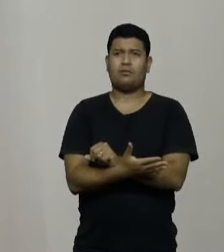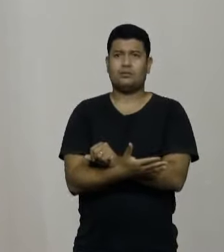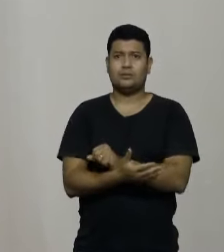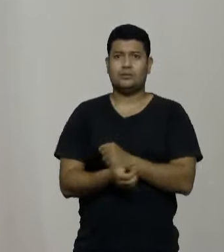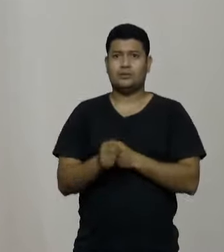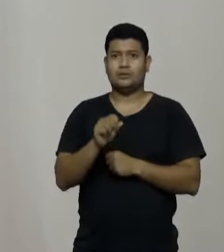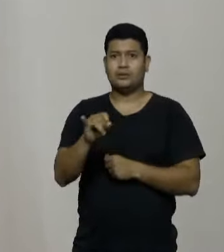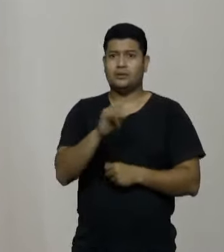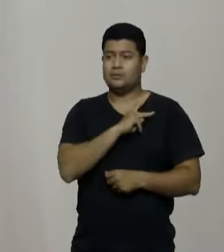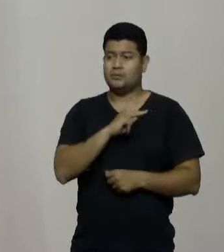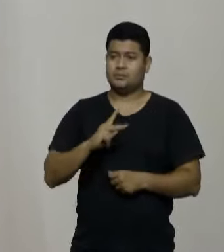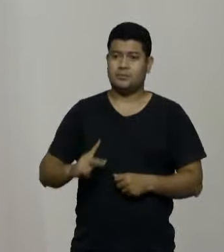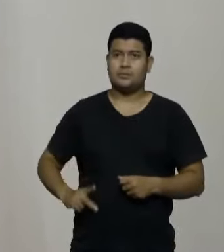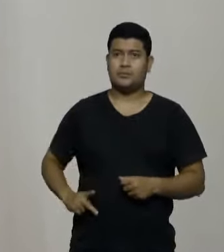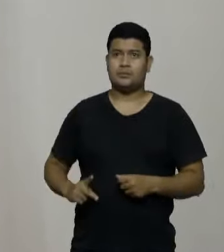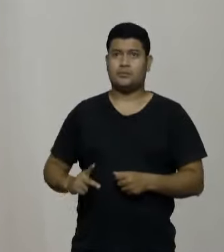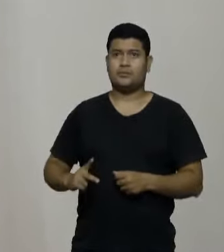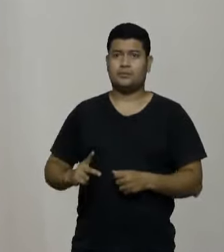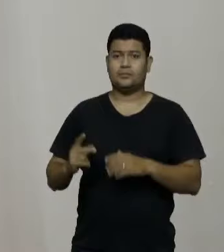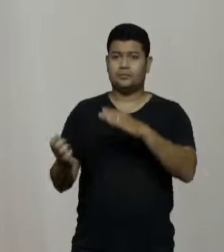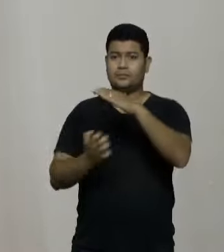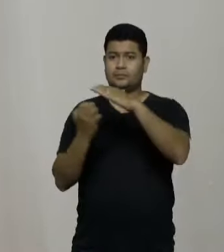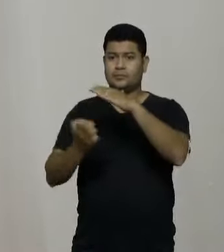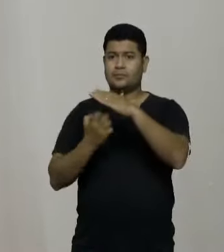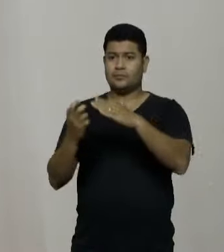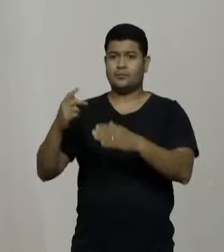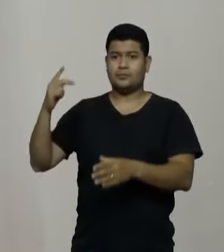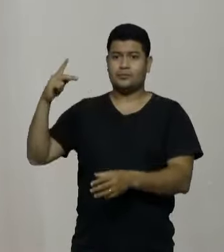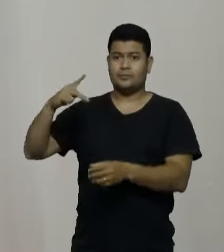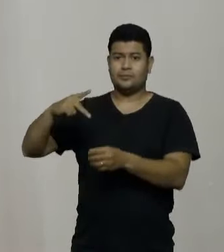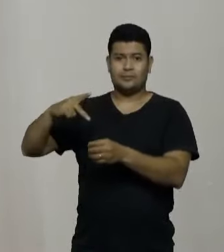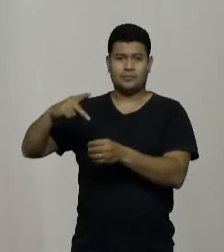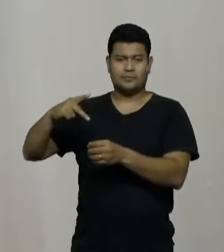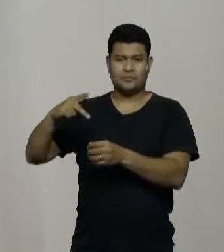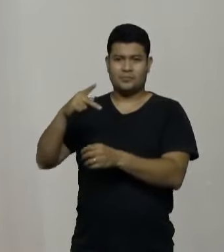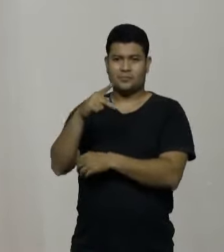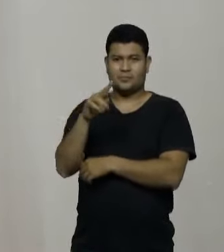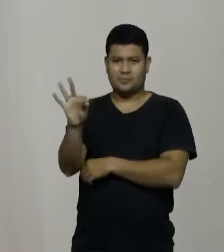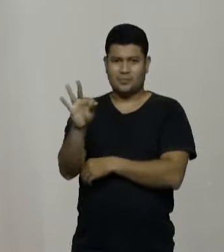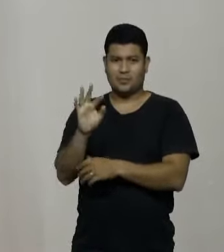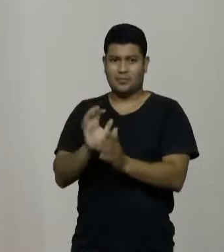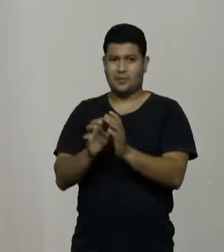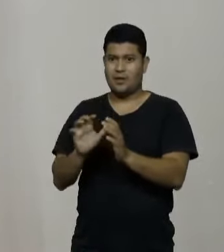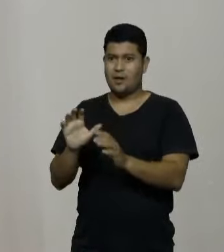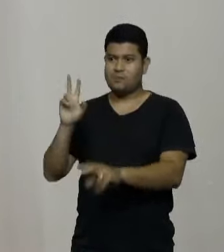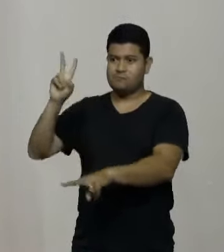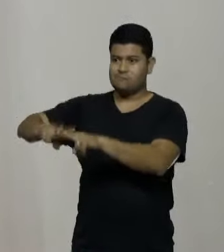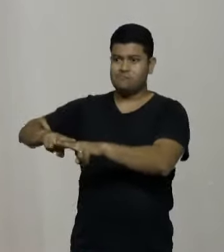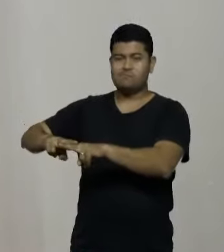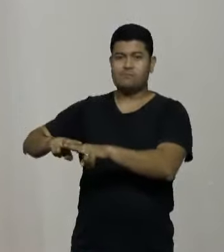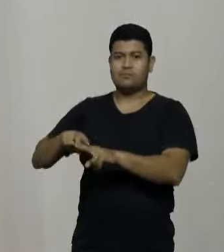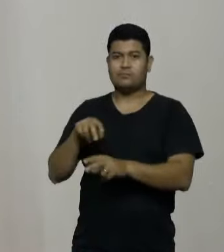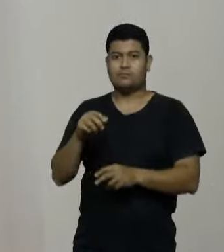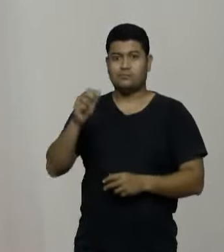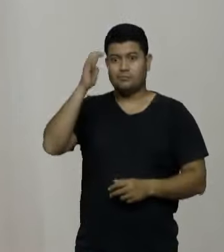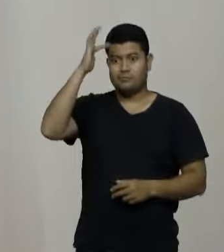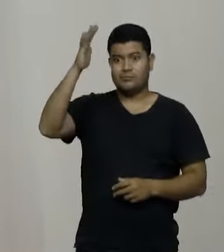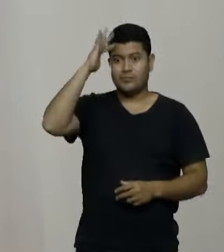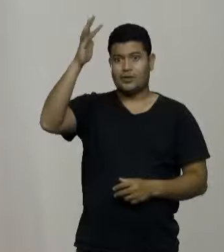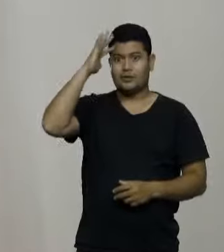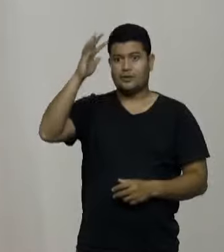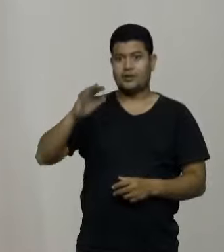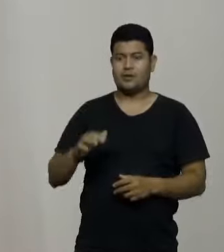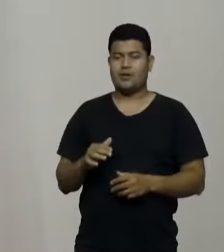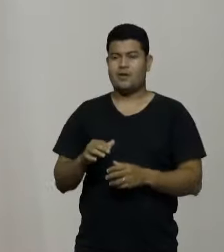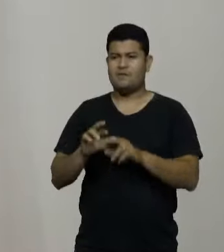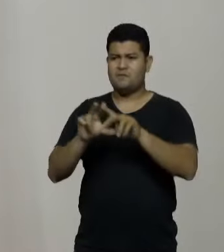presidente de empresas do PT preso, imagina, se não tivesse mensalão, se não tivesse essa roubalheira, o